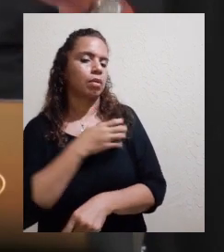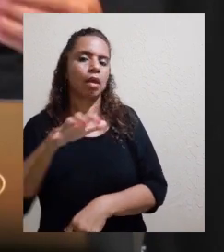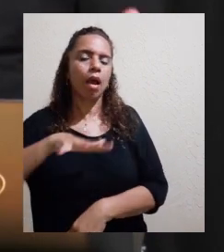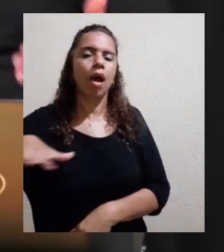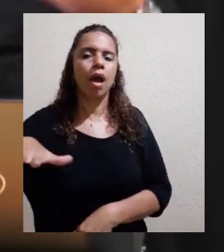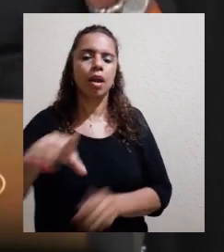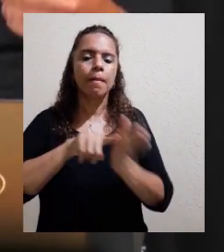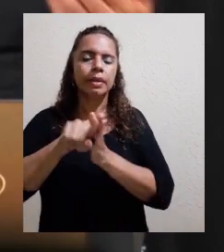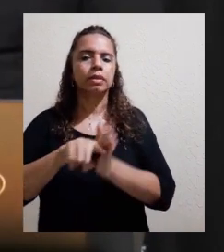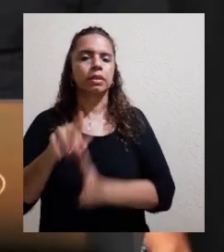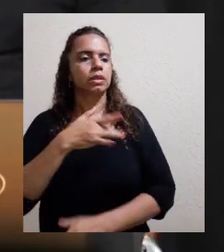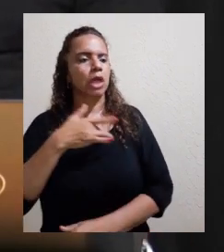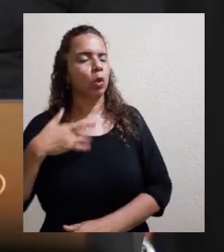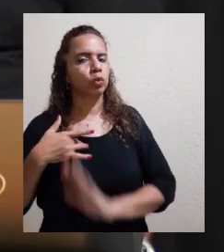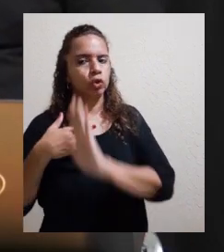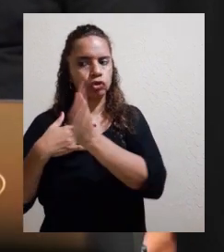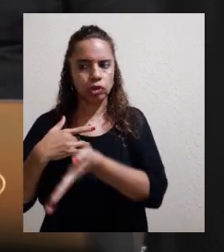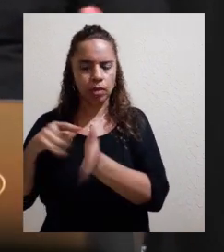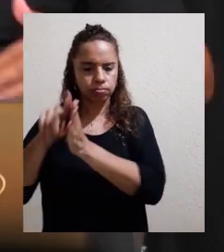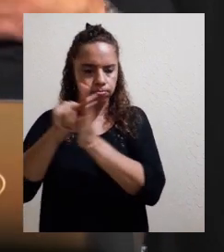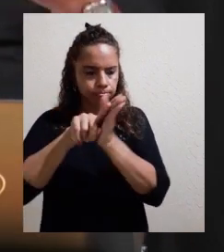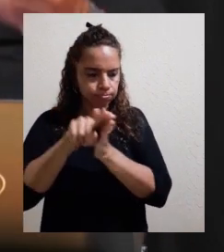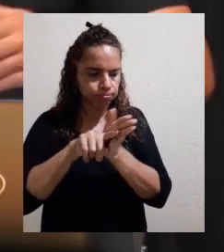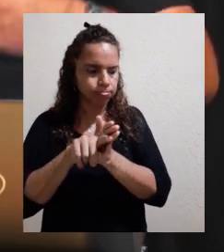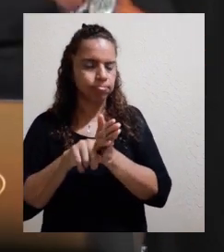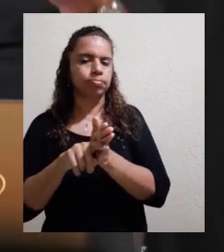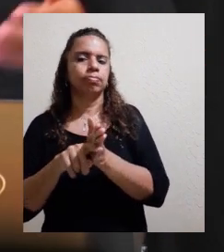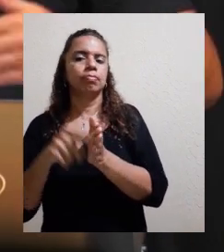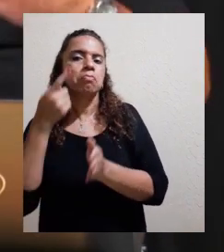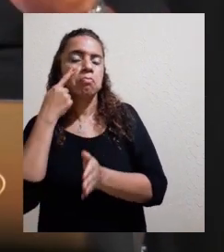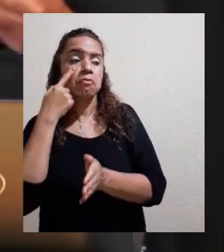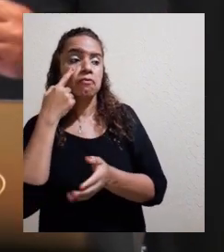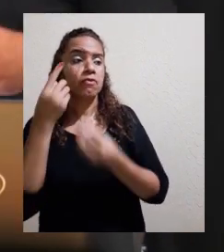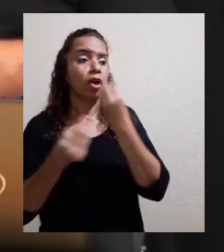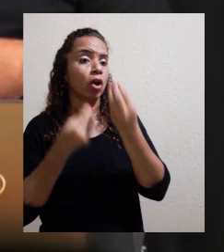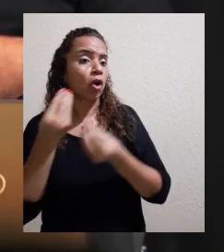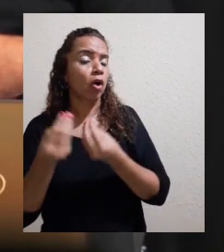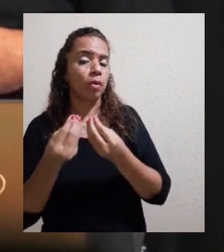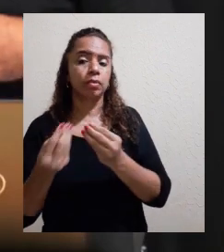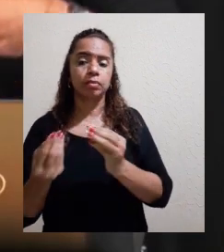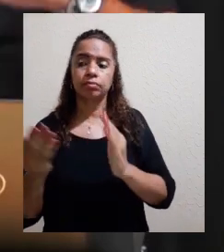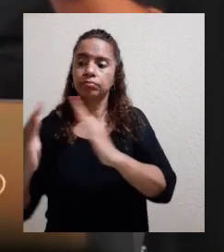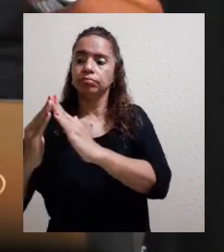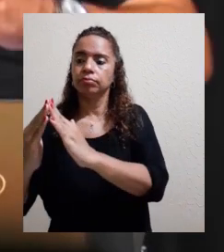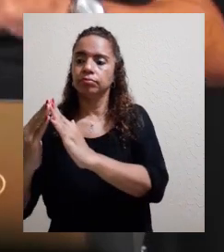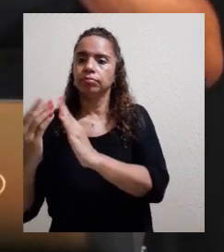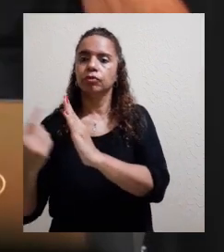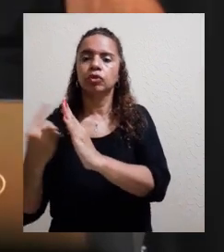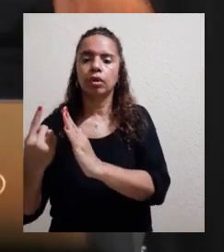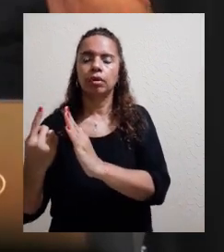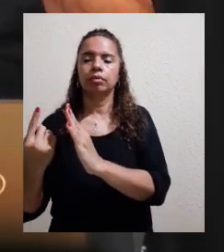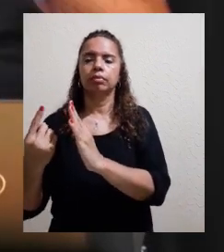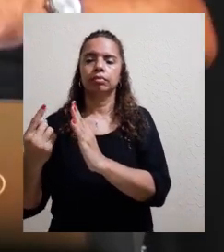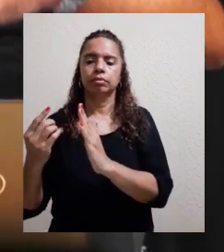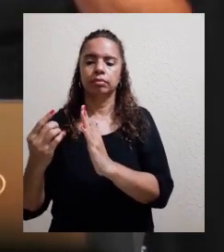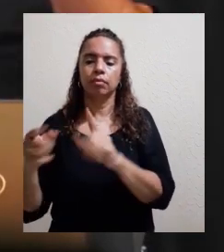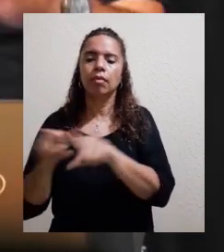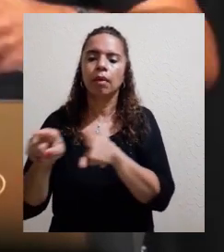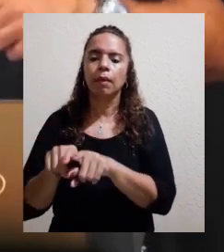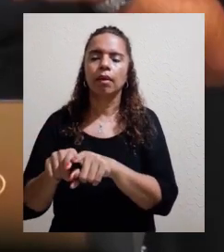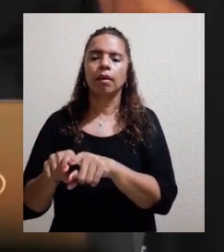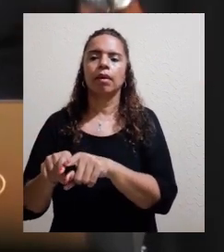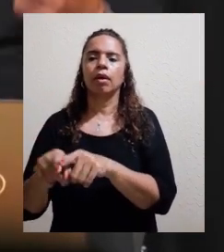mais da saúde, da pesquisa em saúde, já estão inclusive trabalhando na perspectiva de isolar, né,